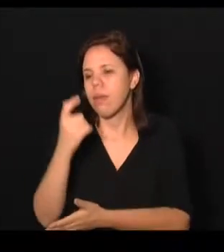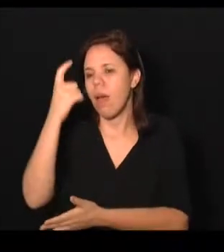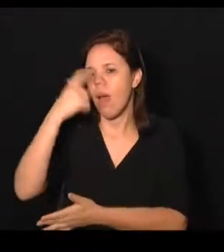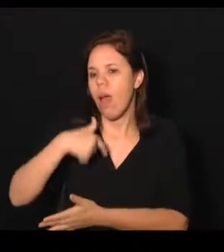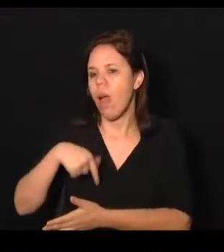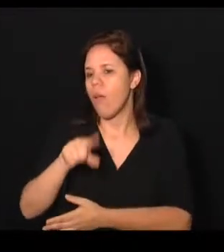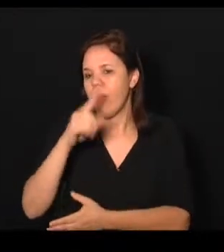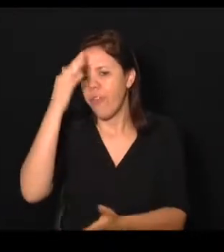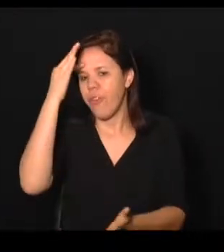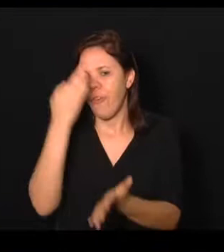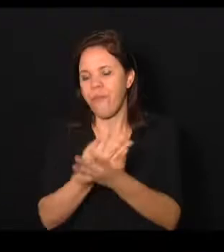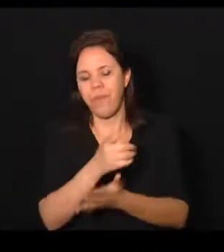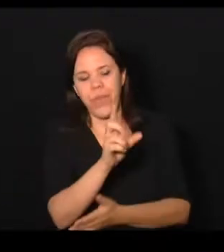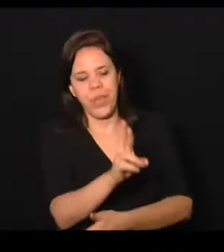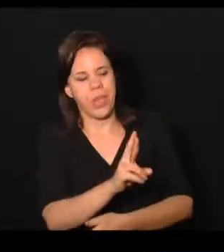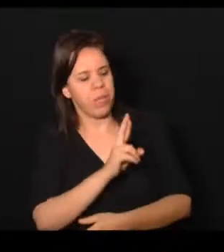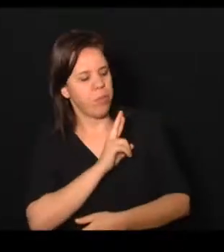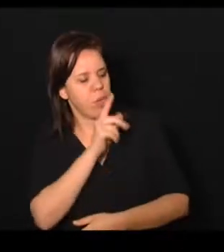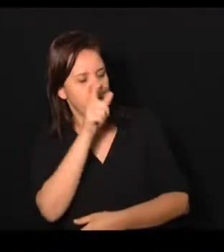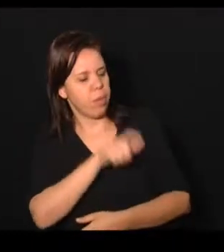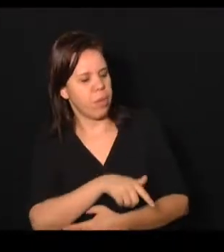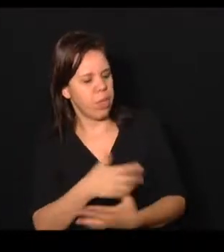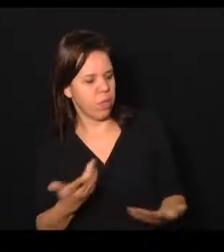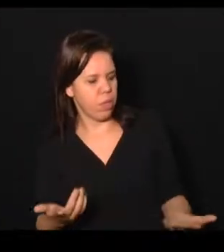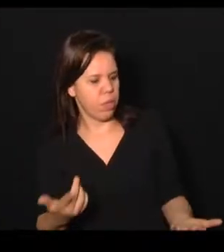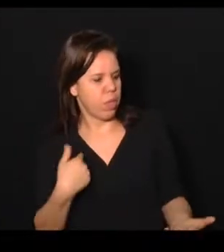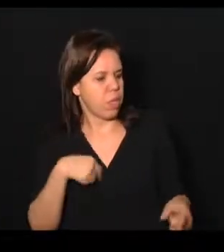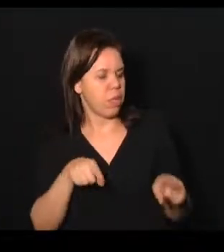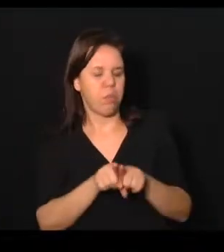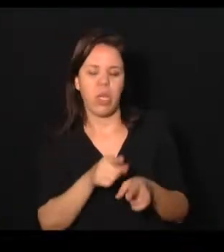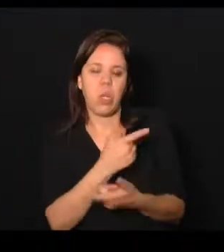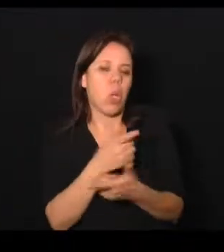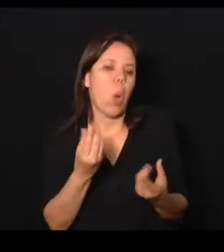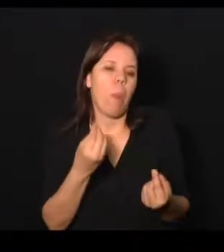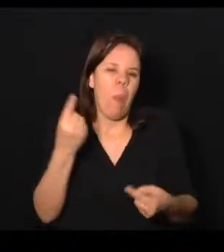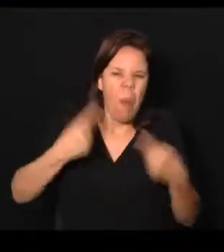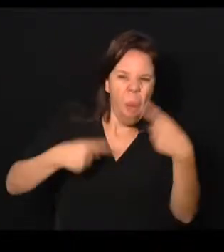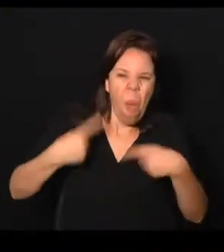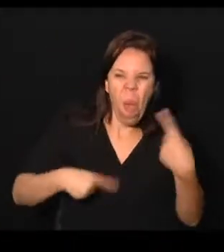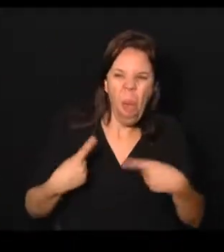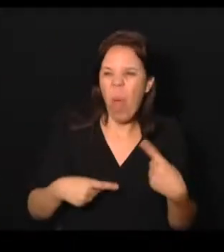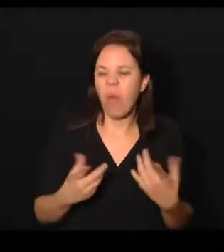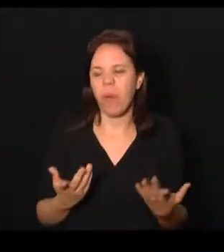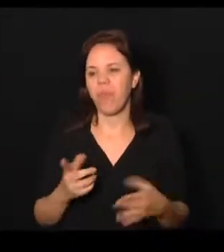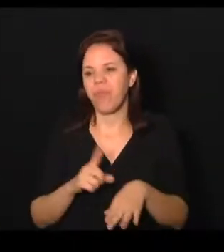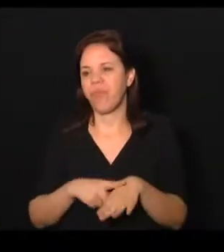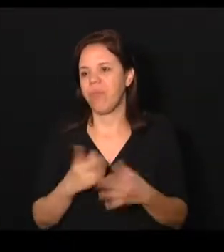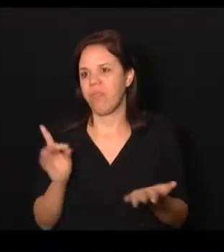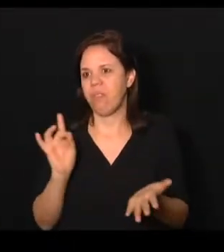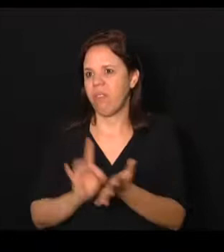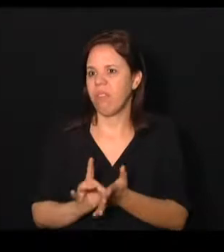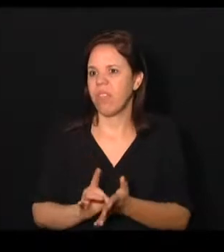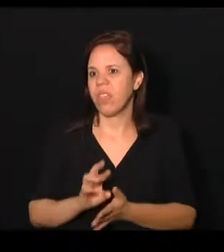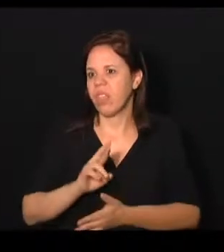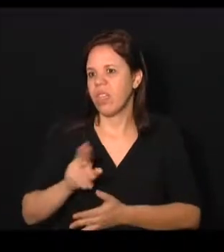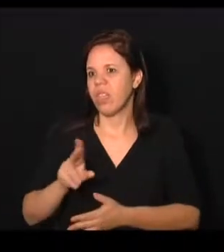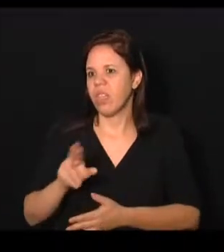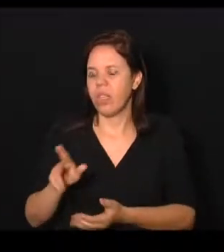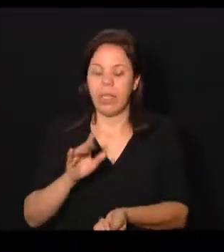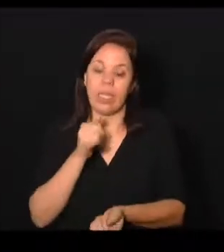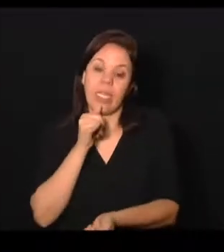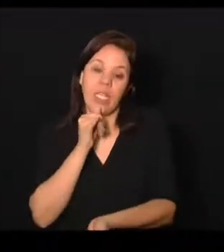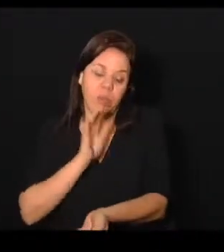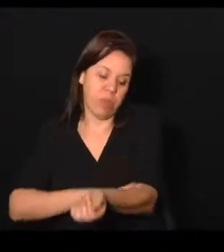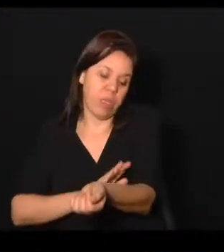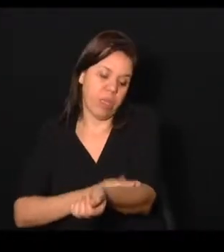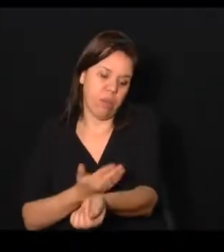não confio na resposta daquela pessoa, mas eu também não tenho como combater aquilo de forma veemente, diferente, por exemplo, de uma pressão alta. Eu vou aferir